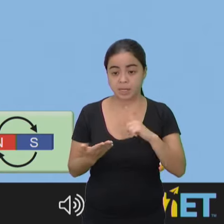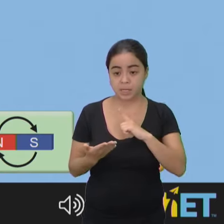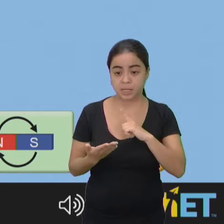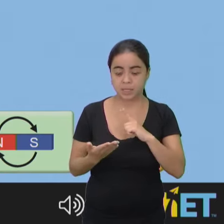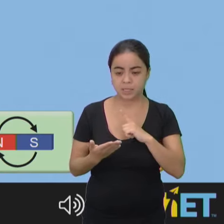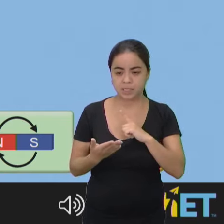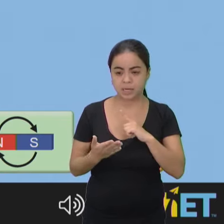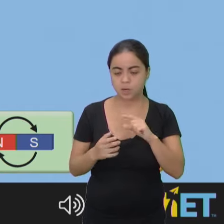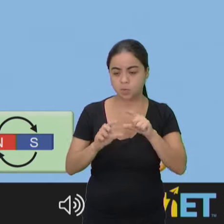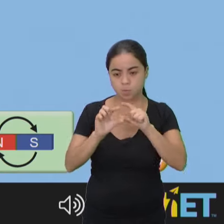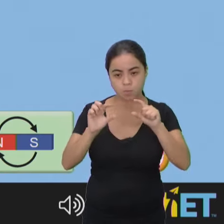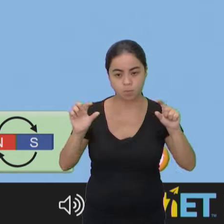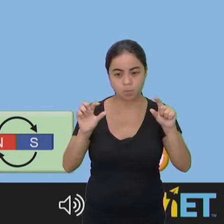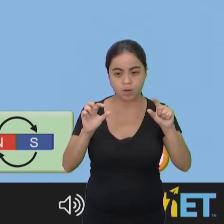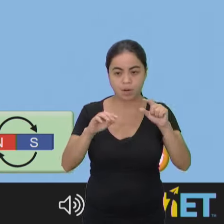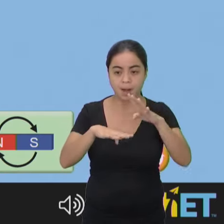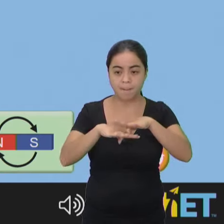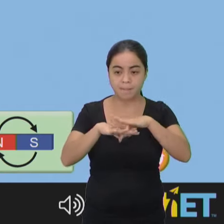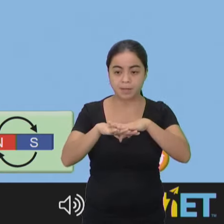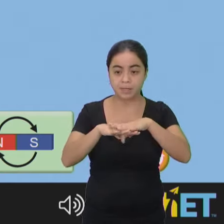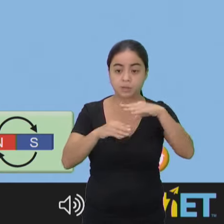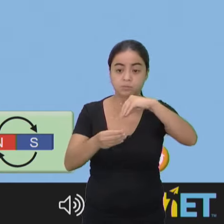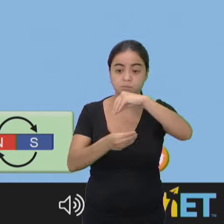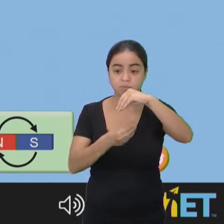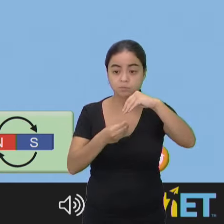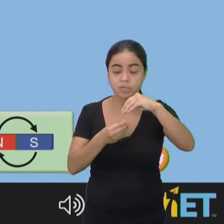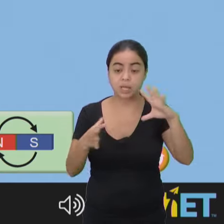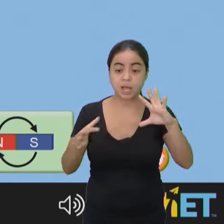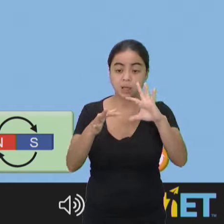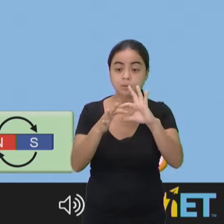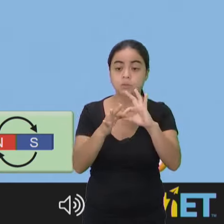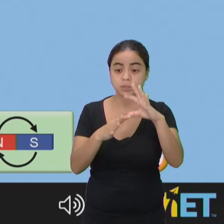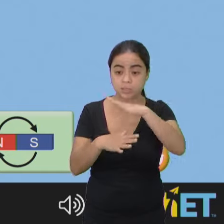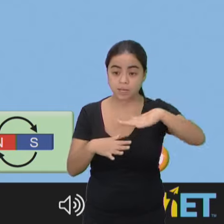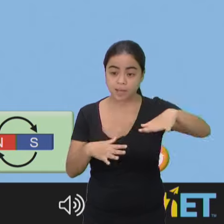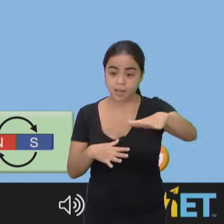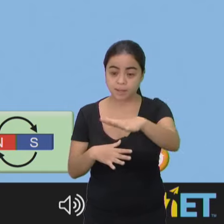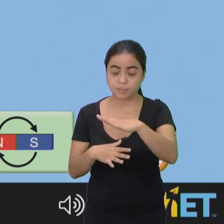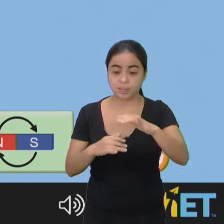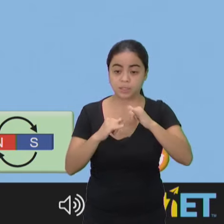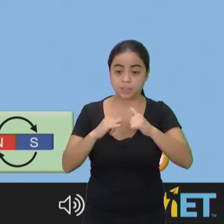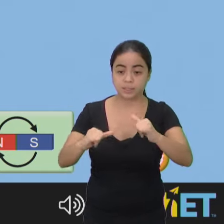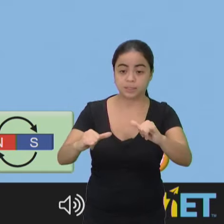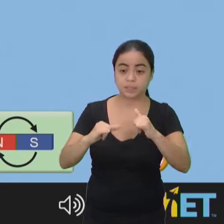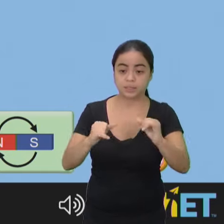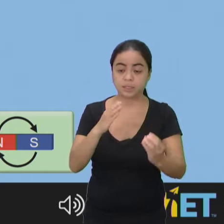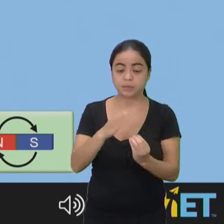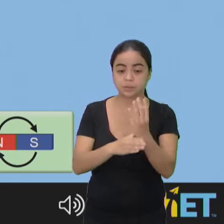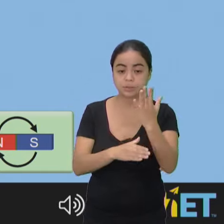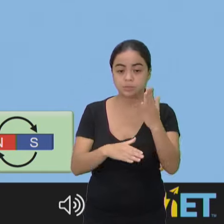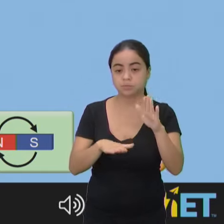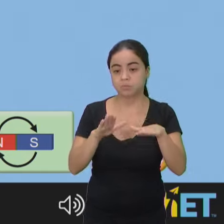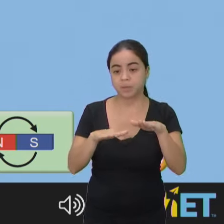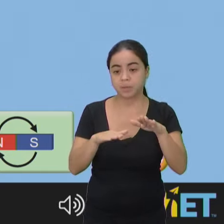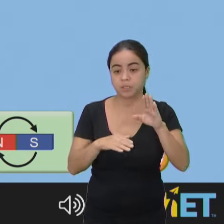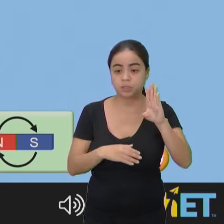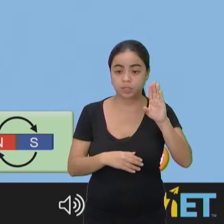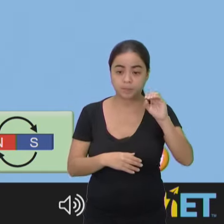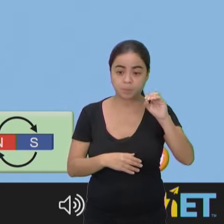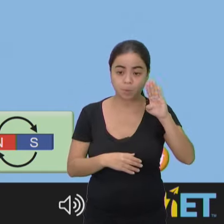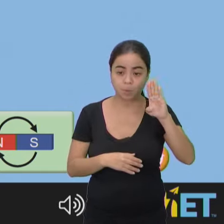uma expressão matemática, inclusive, que associa aí esse campo, né, essa eletricidade gerada aí de acordo com a bobina.